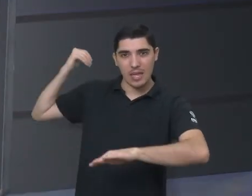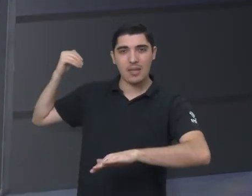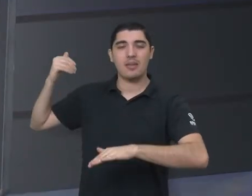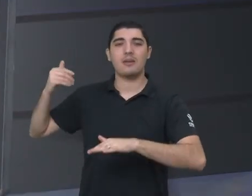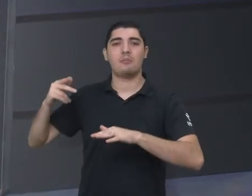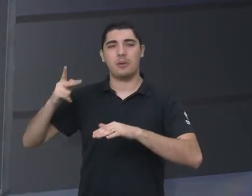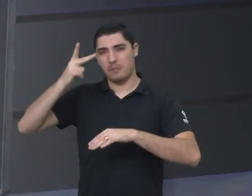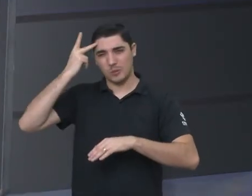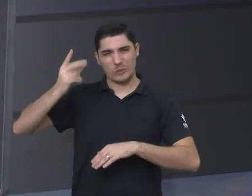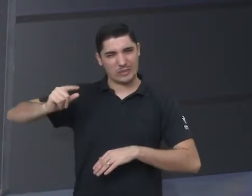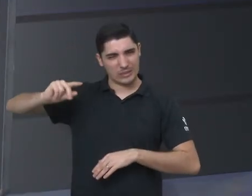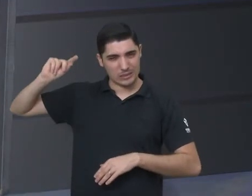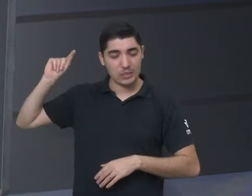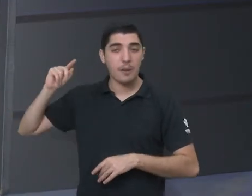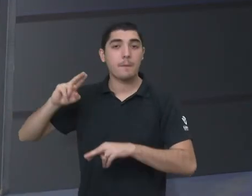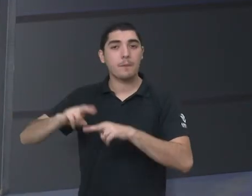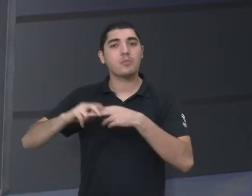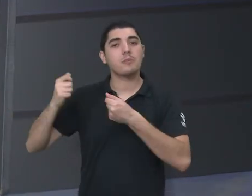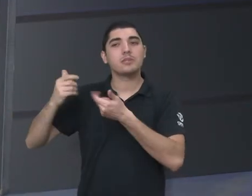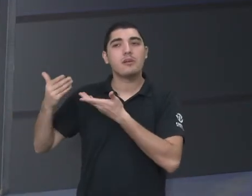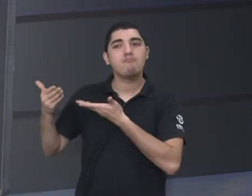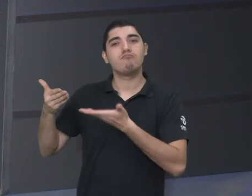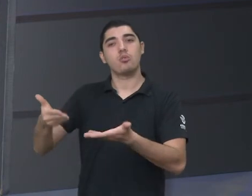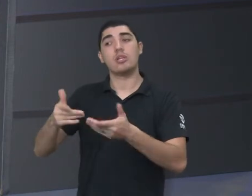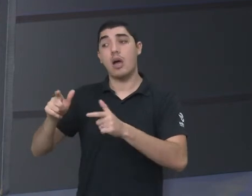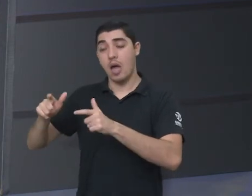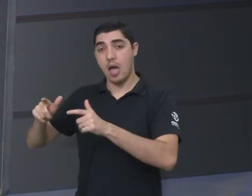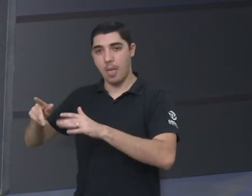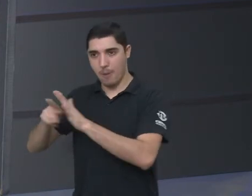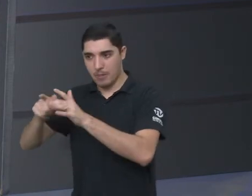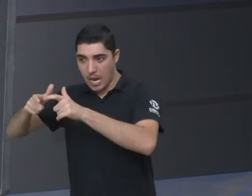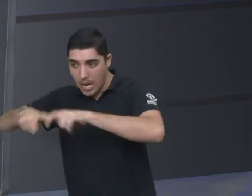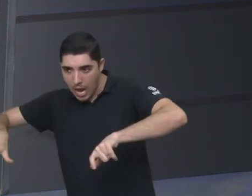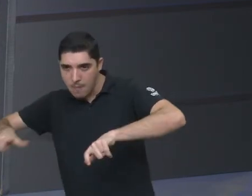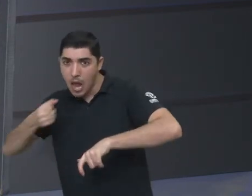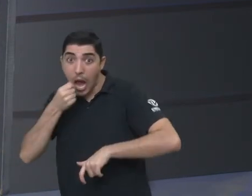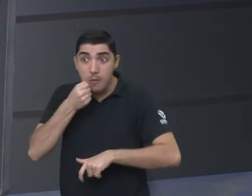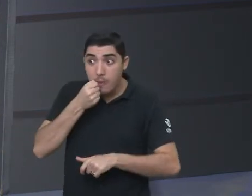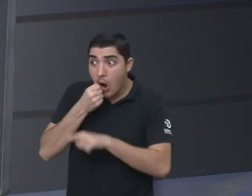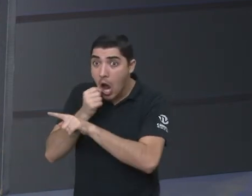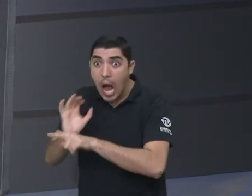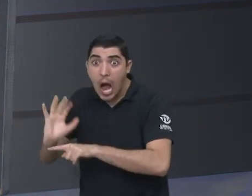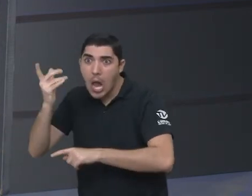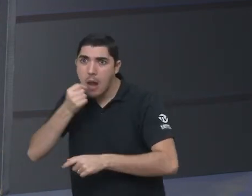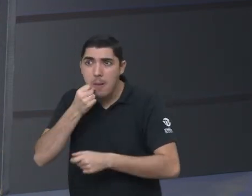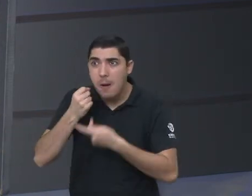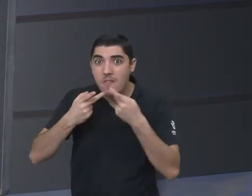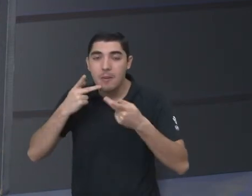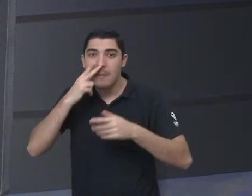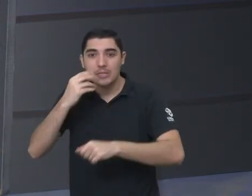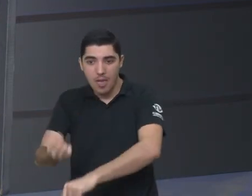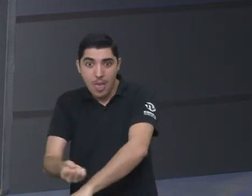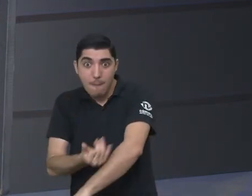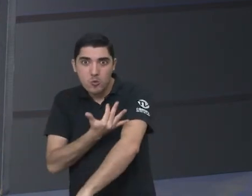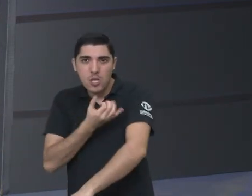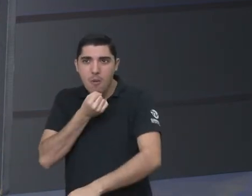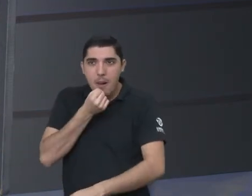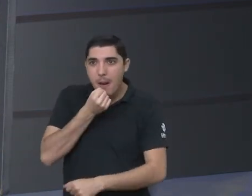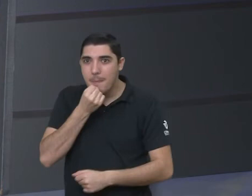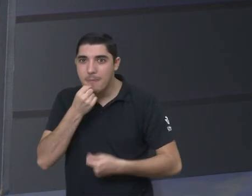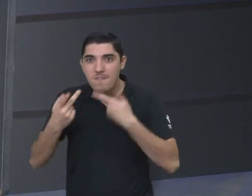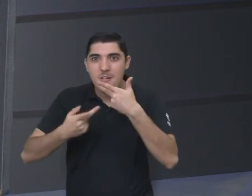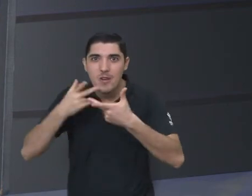siderúrgica Fiel, fios elétricos, não é aqueles móveis de aço Fiel que tinha o cachorrinho, hoje não existe mais não. Aqui, que hoje é a Manas,